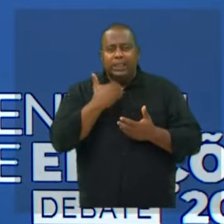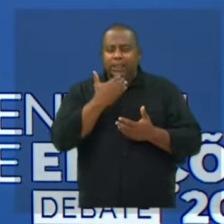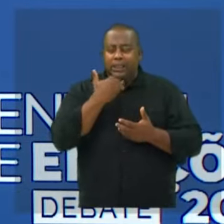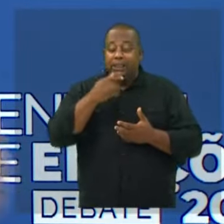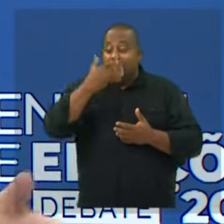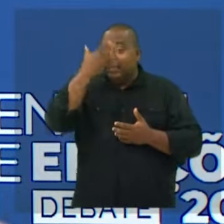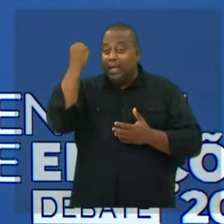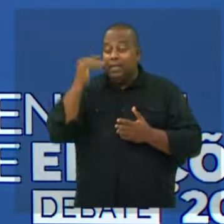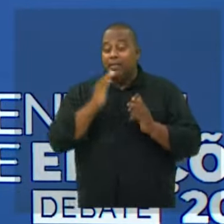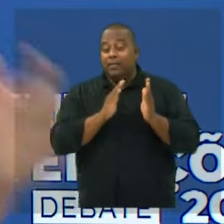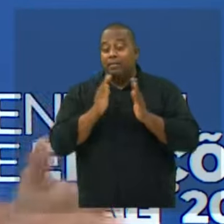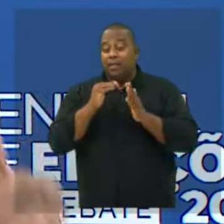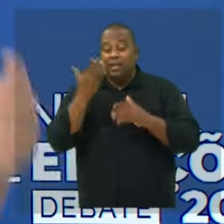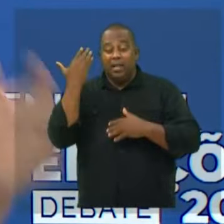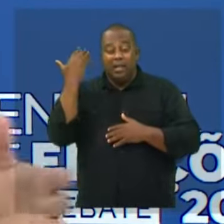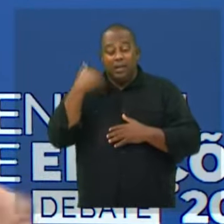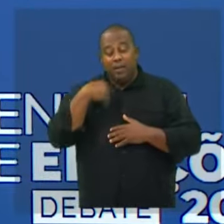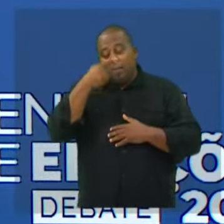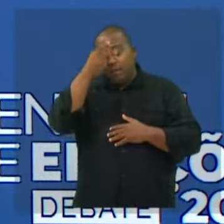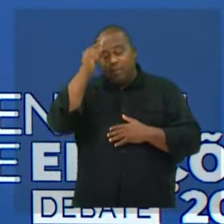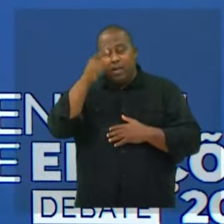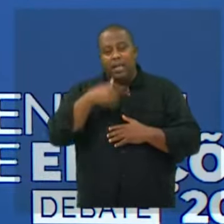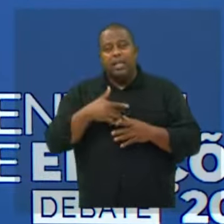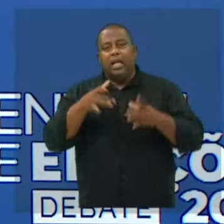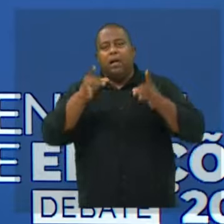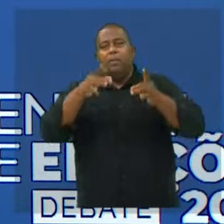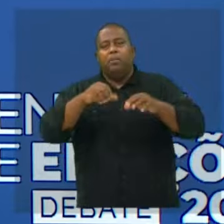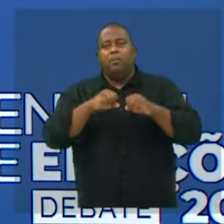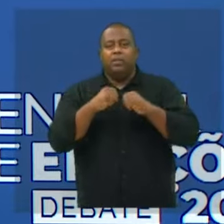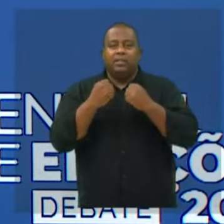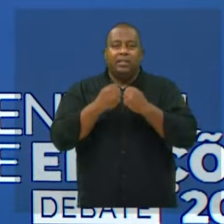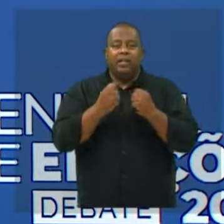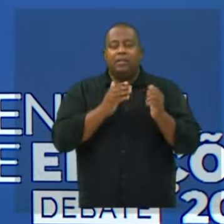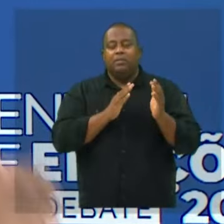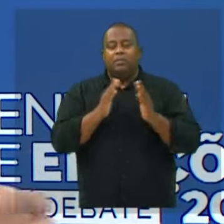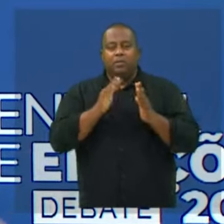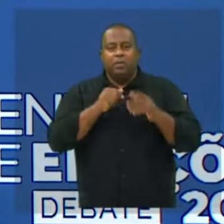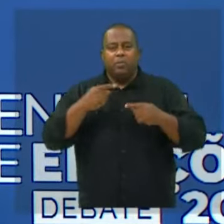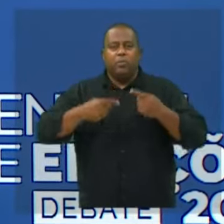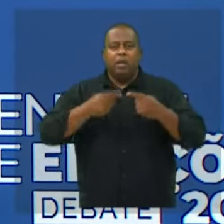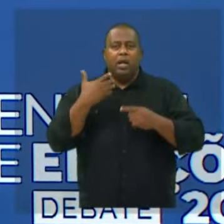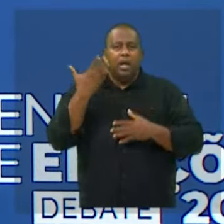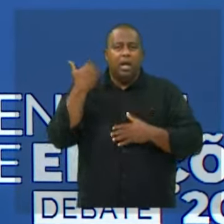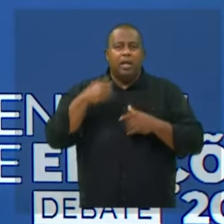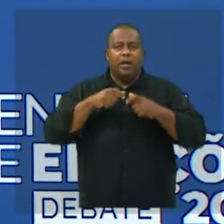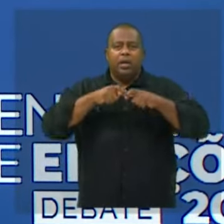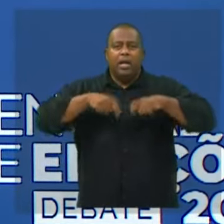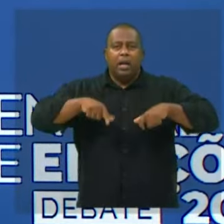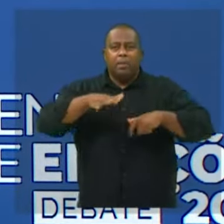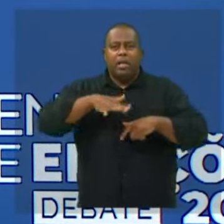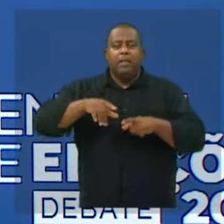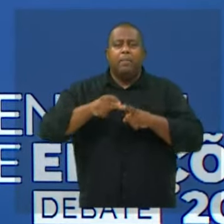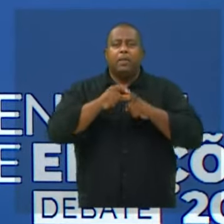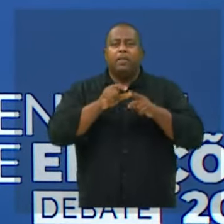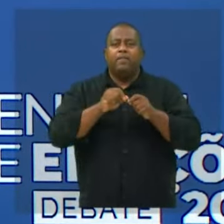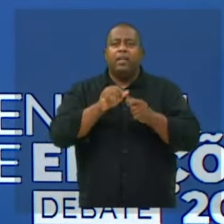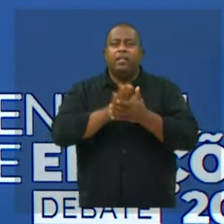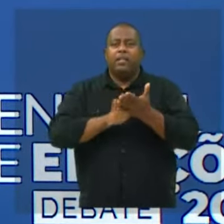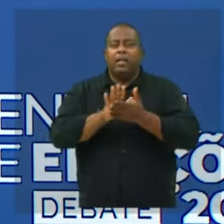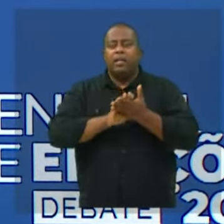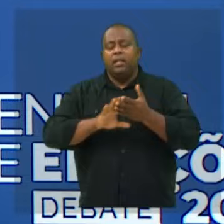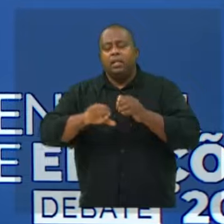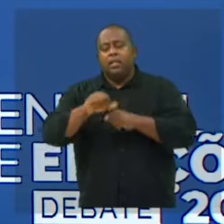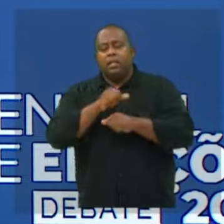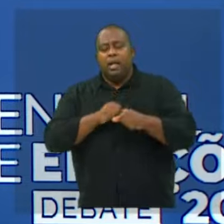Prefeito abandonou o estádio construído por tud do nosso grupo político esquece que não fez um campo em Periferia nós tratamos do